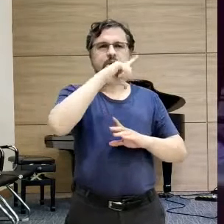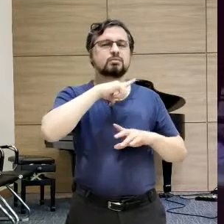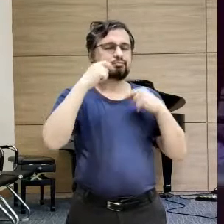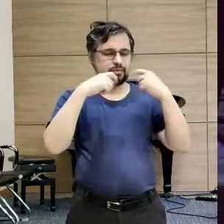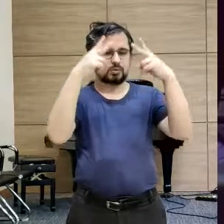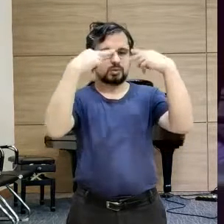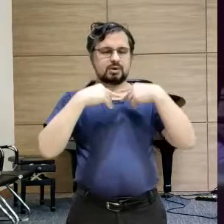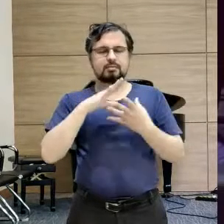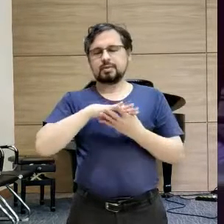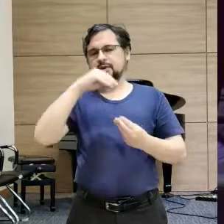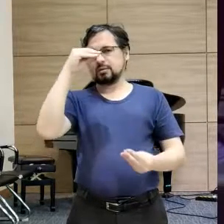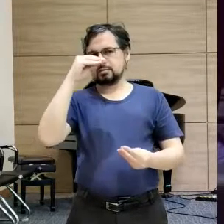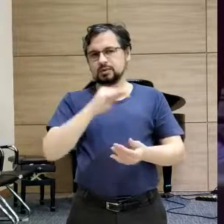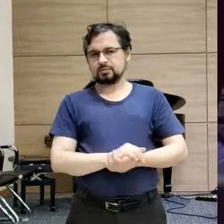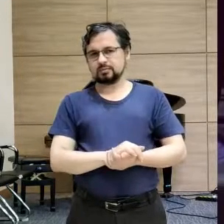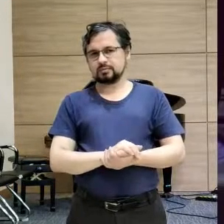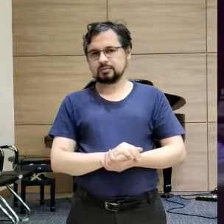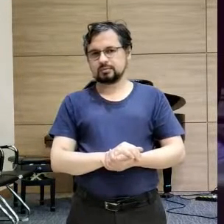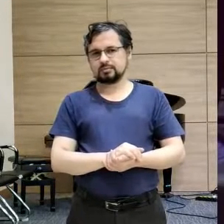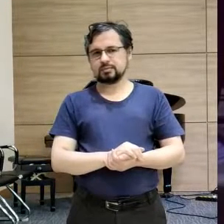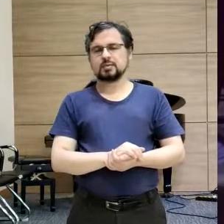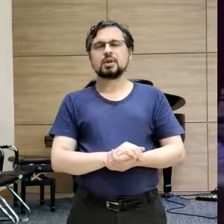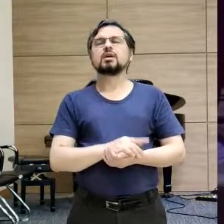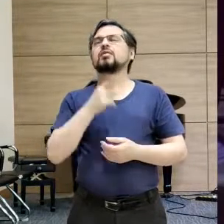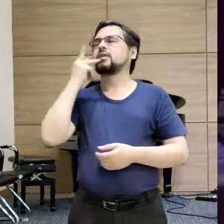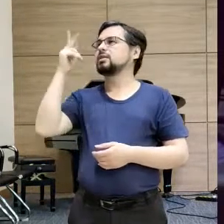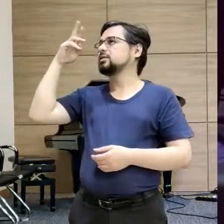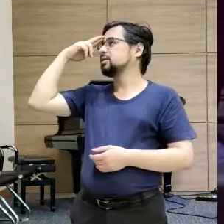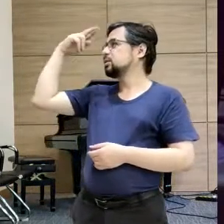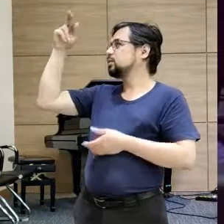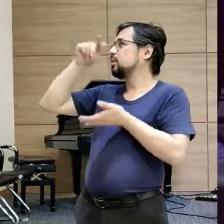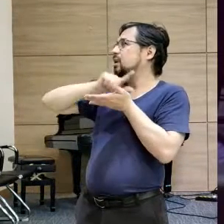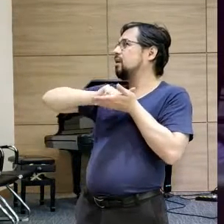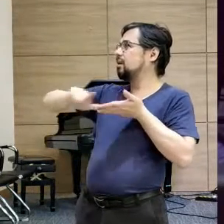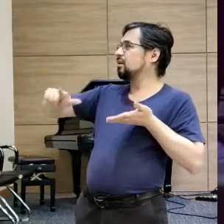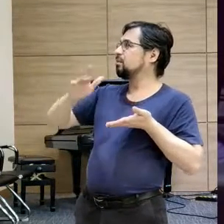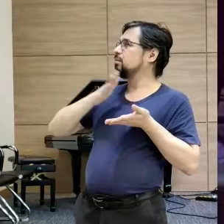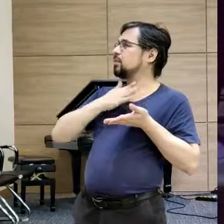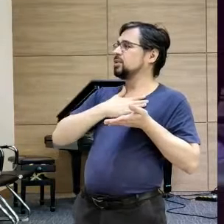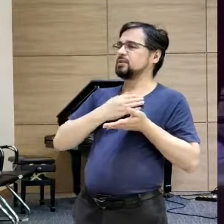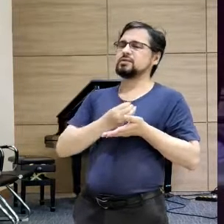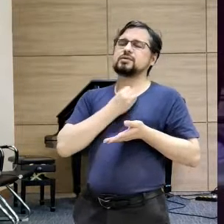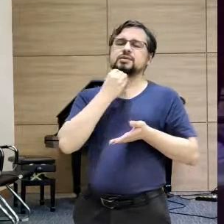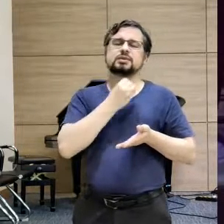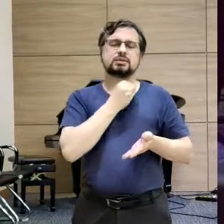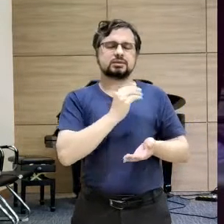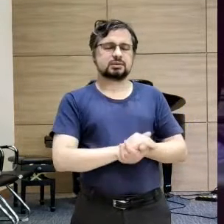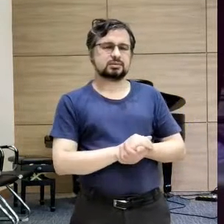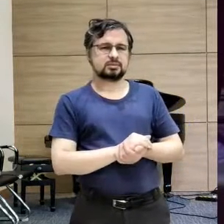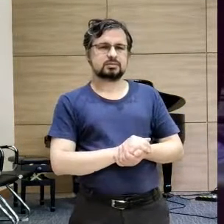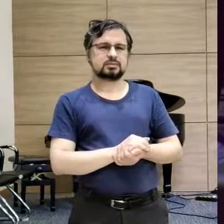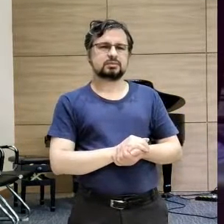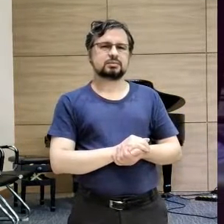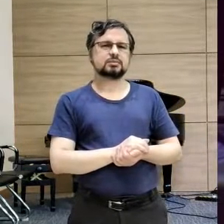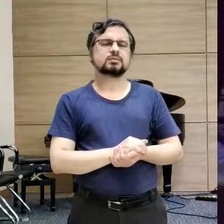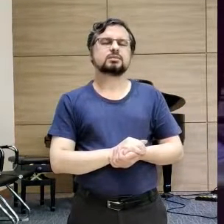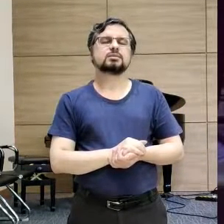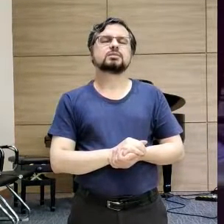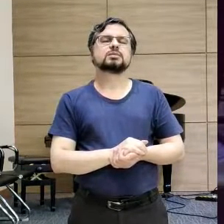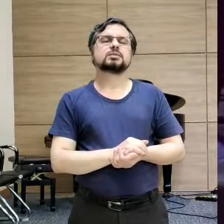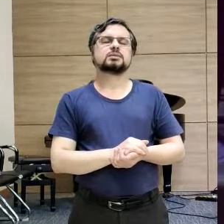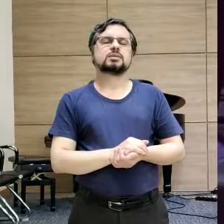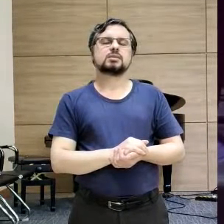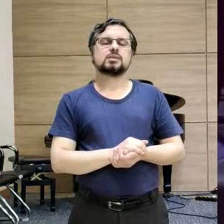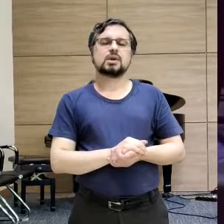alma e dizer, Senhor, purifica-me. Olha só o que ele vai dizer no versículo 3. A gente não vai conseguir caminhar com